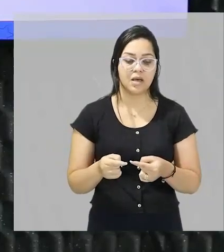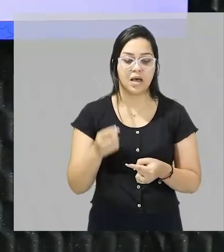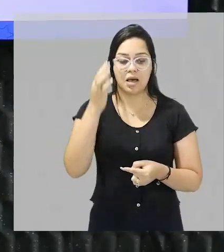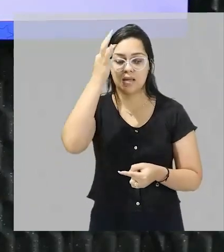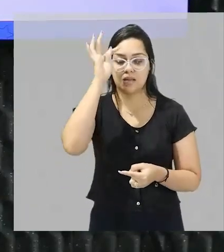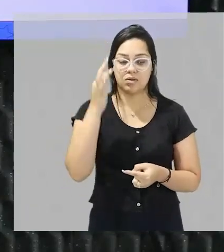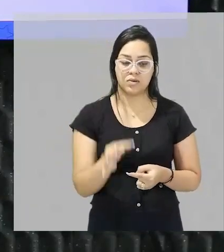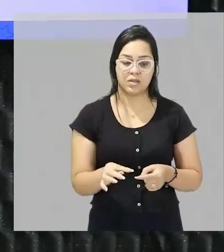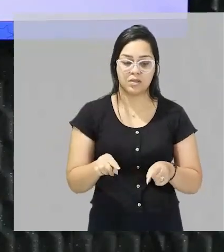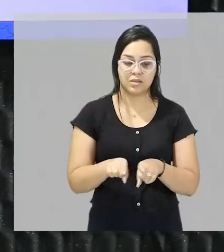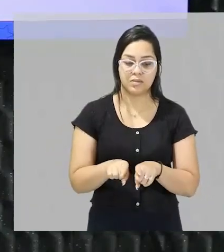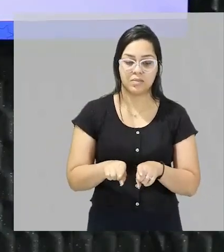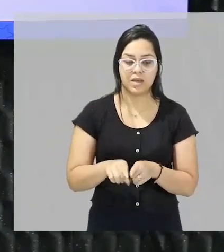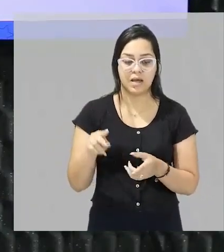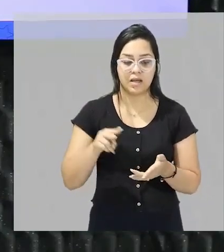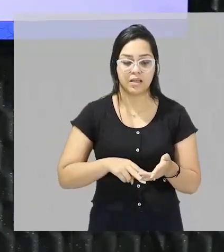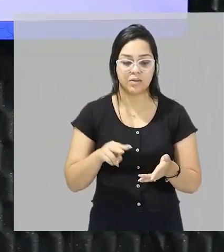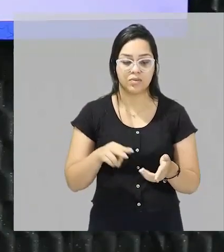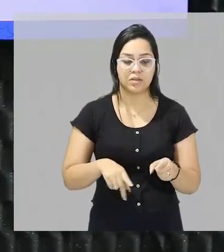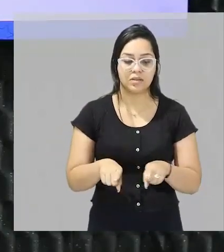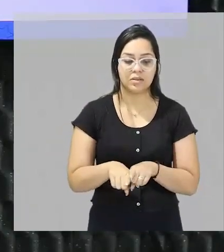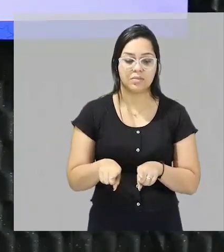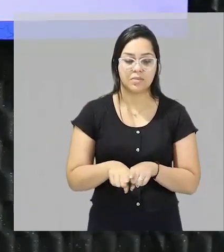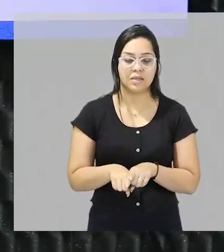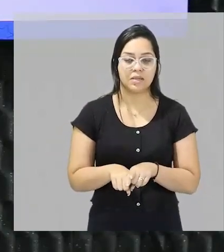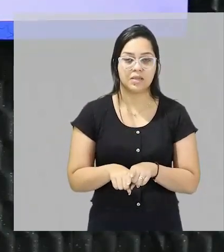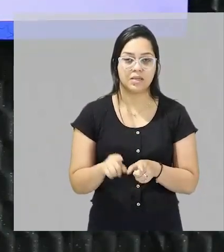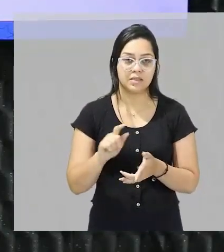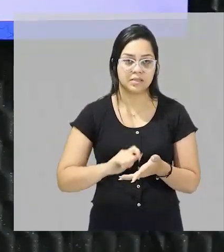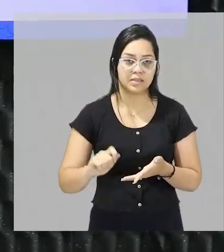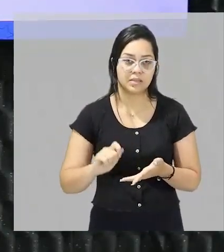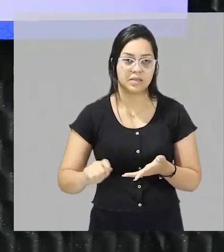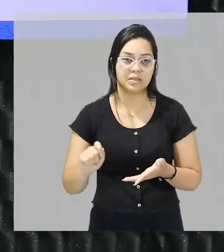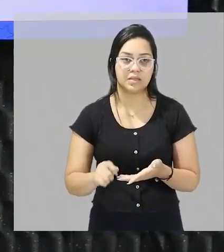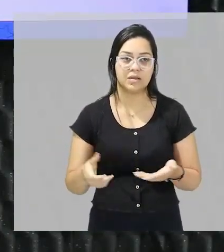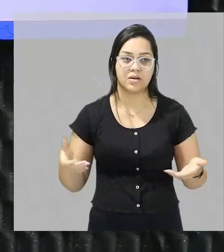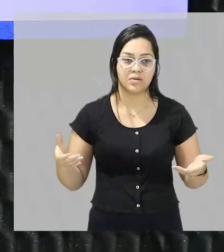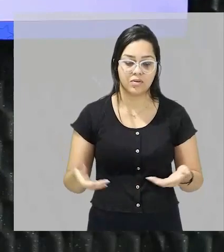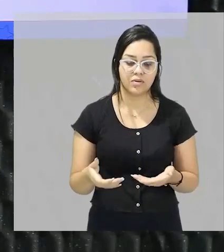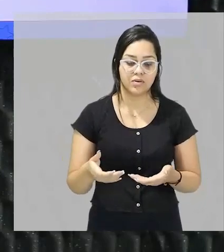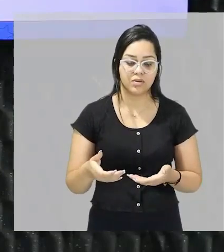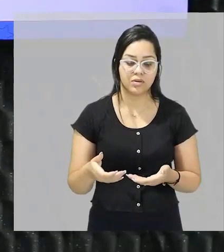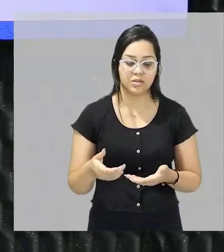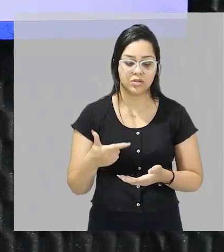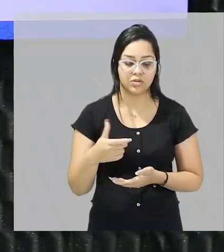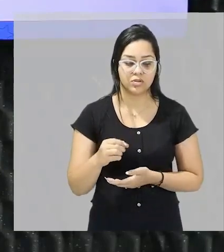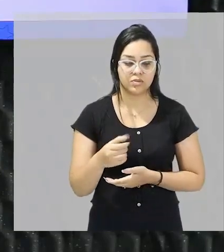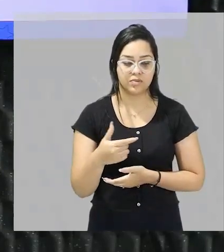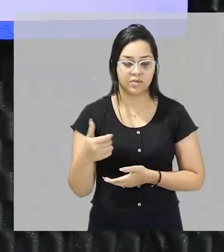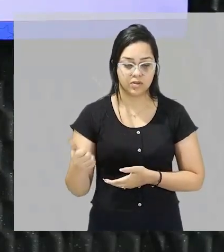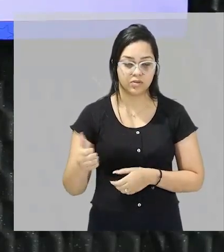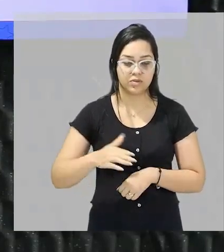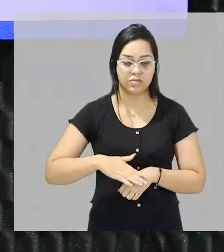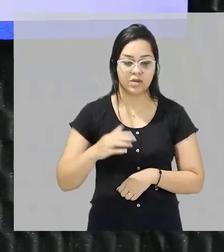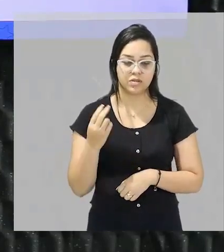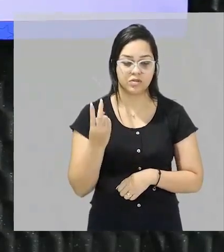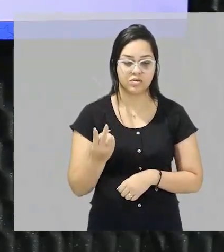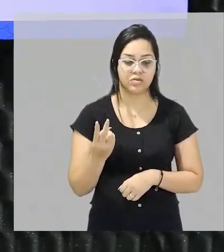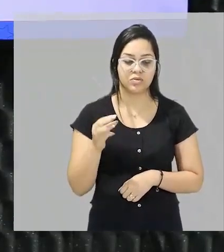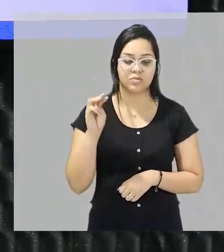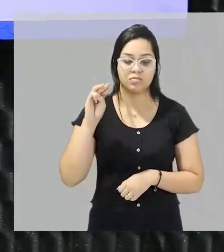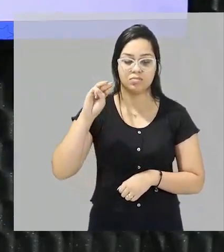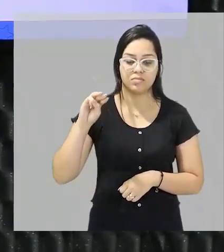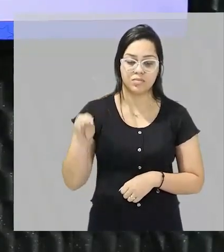a prática, a leitura e a escrita. Então, na edição de 2021, dos mais de 2 milhões de